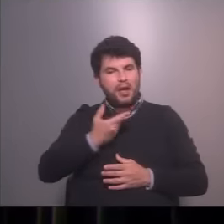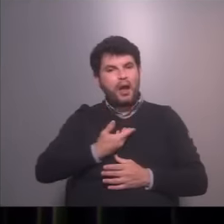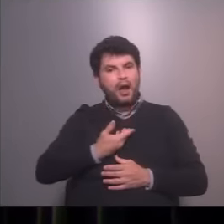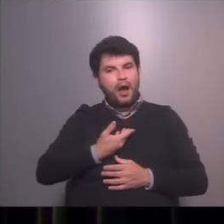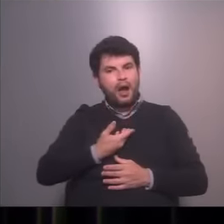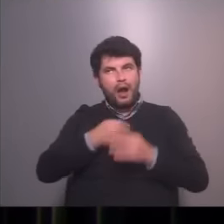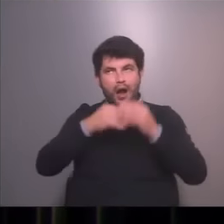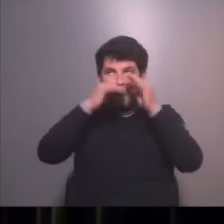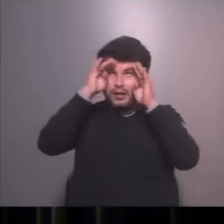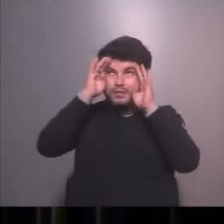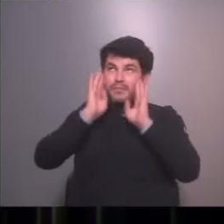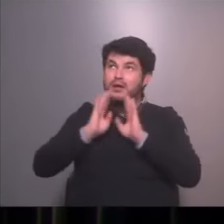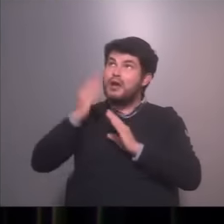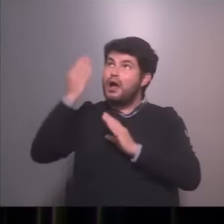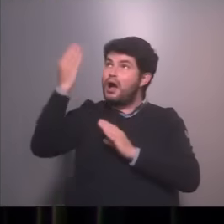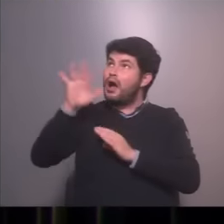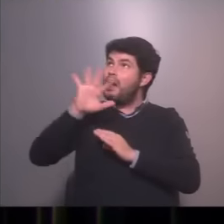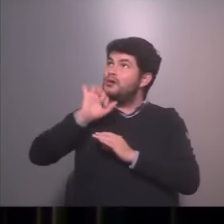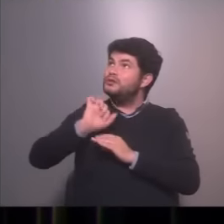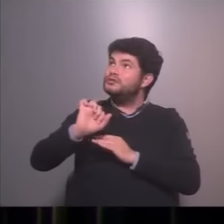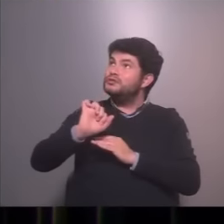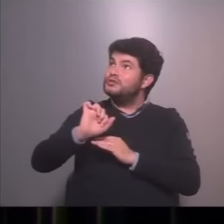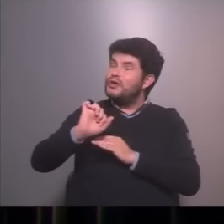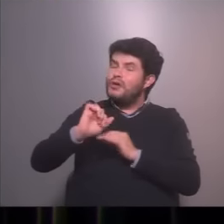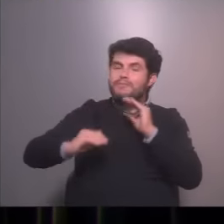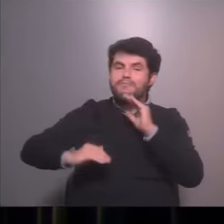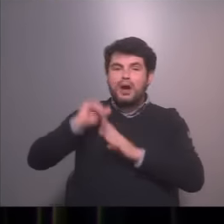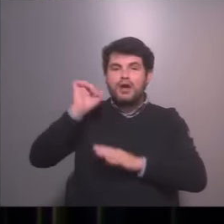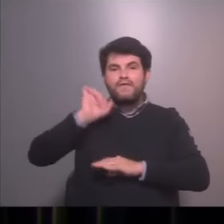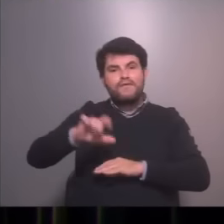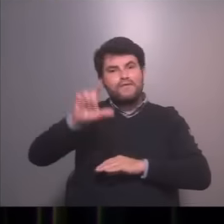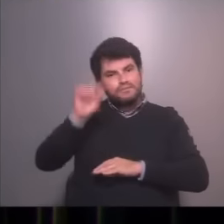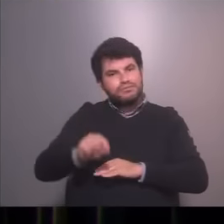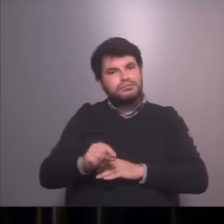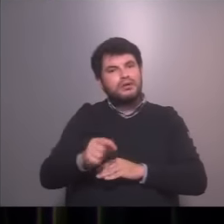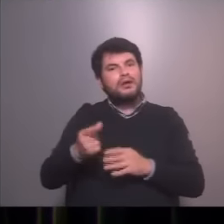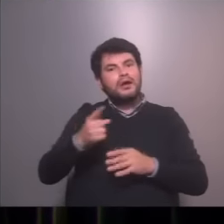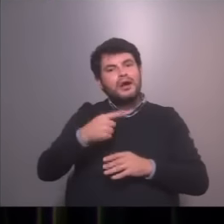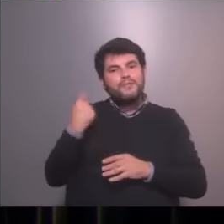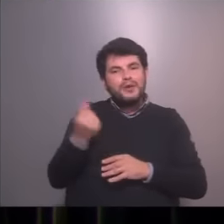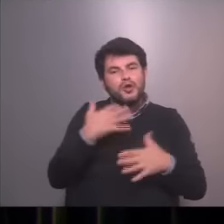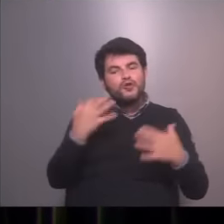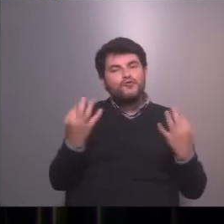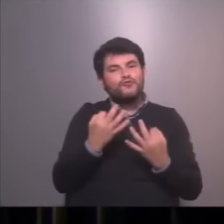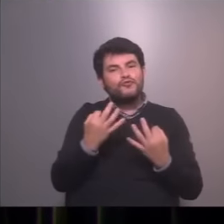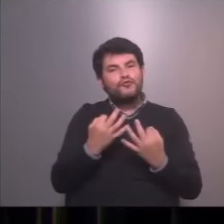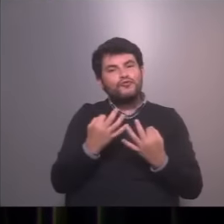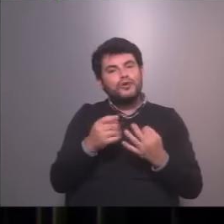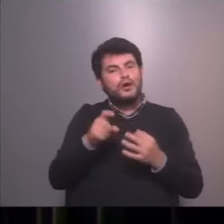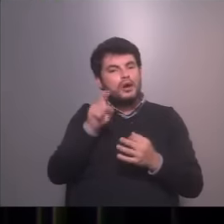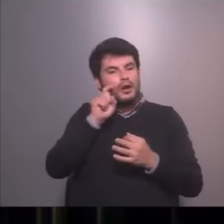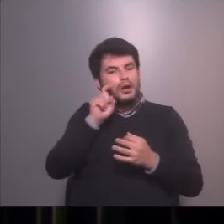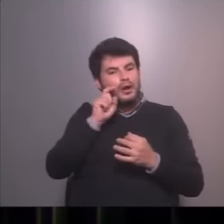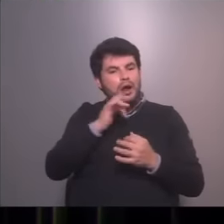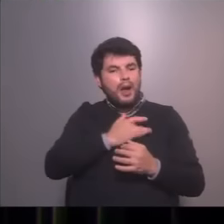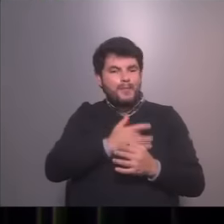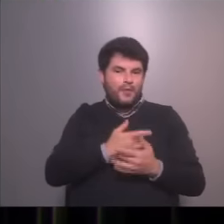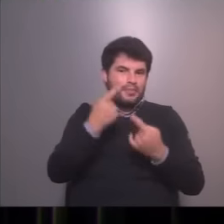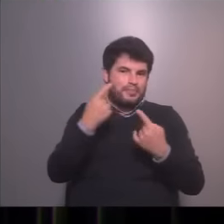aquele que é a nossa esperança. A condição de mãe que em Maria encontra o seu